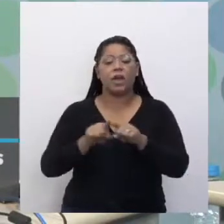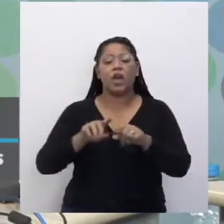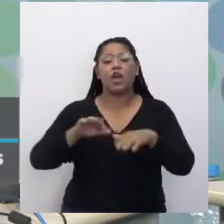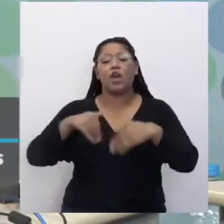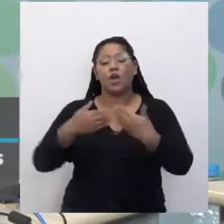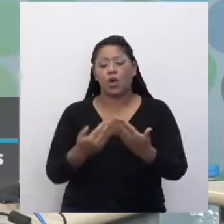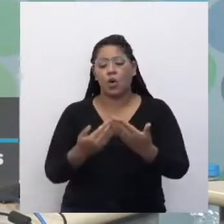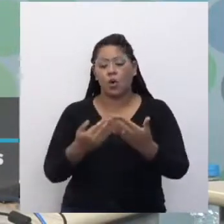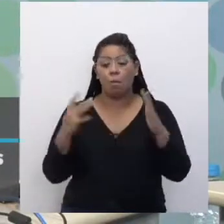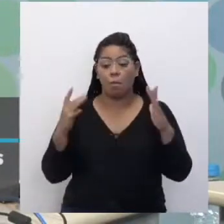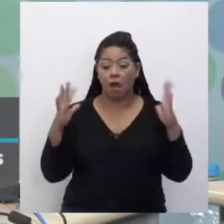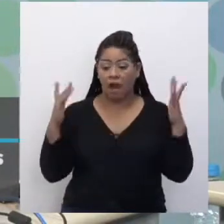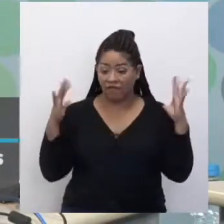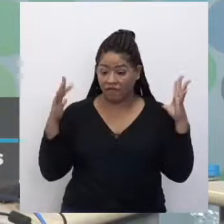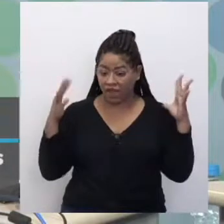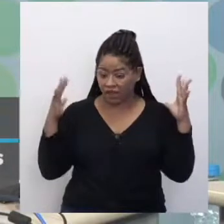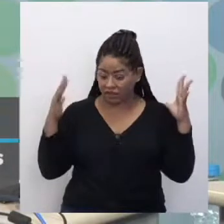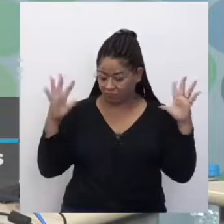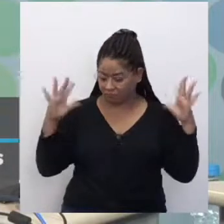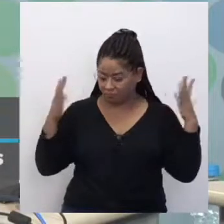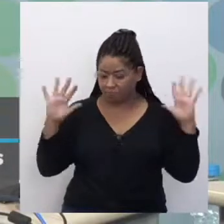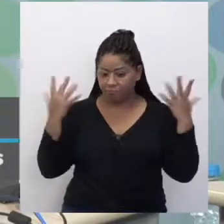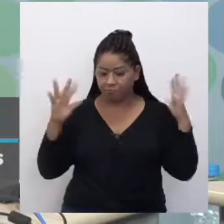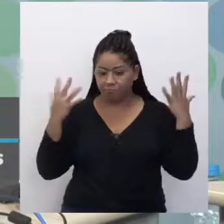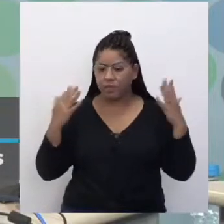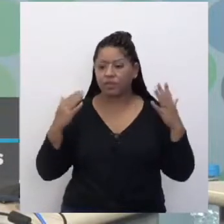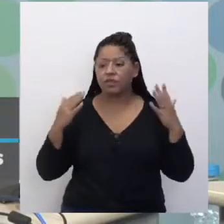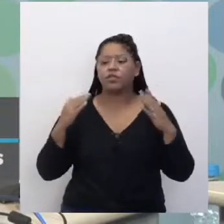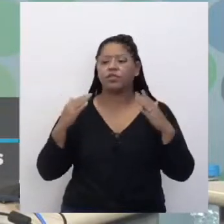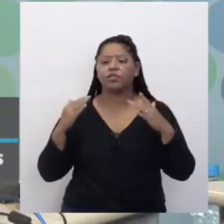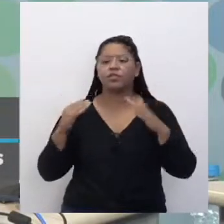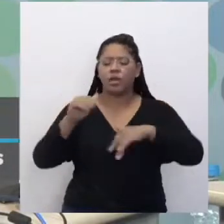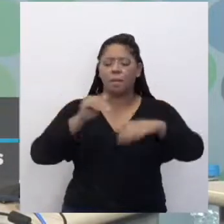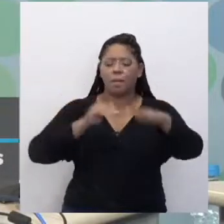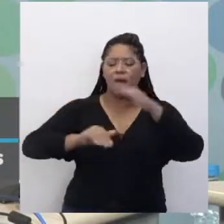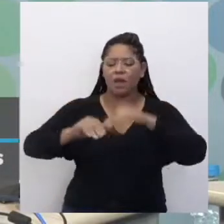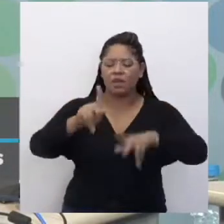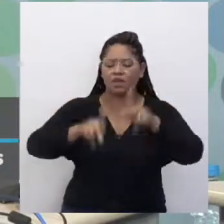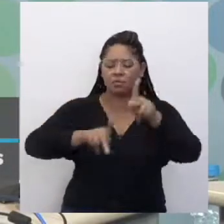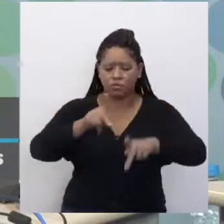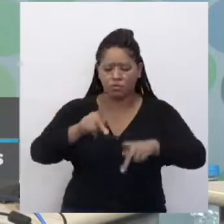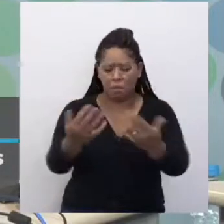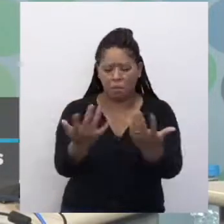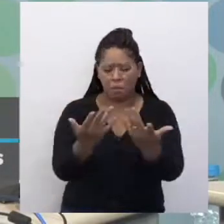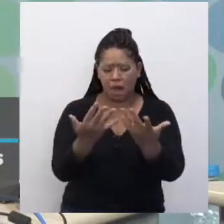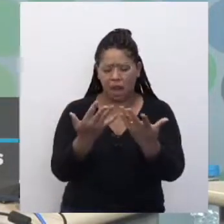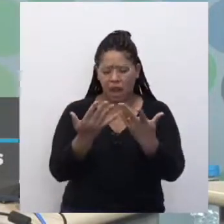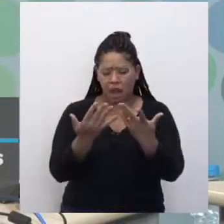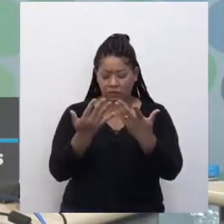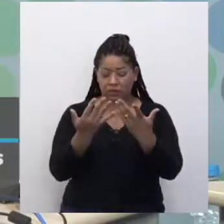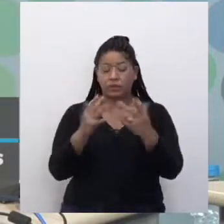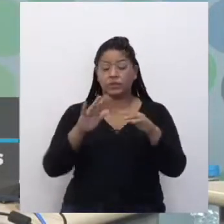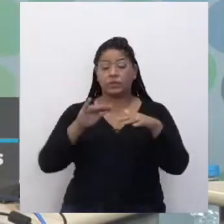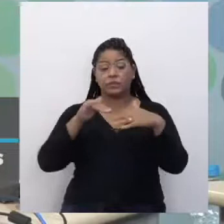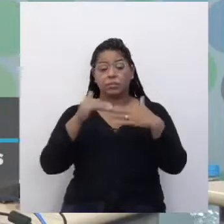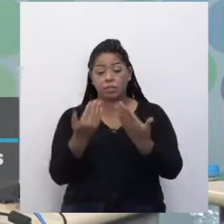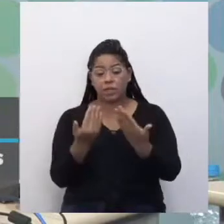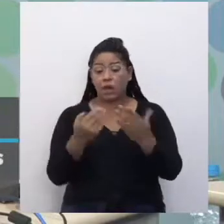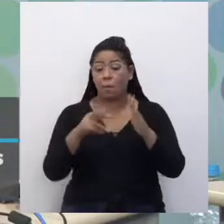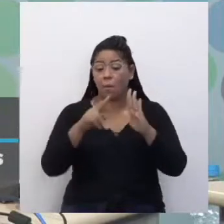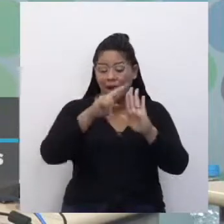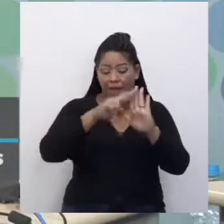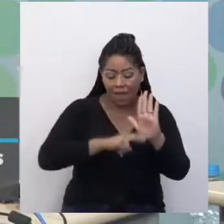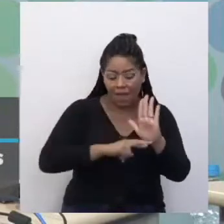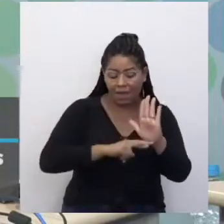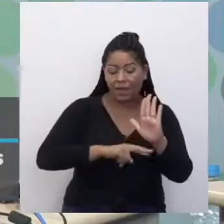diversas localidades, vinham essas incoerências aí. Então a burguesia pensou o seguinte: se o rei estabelecer uma